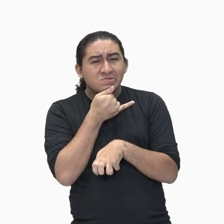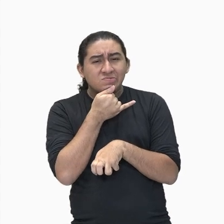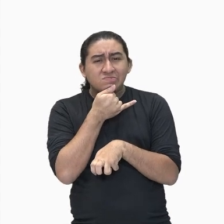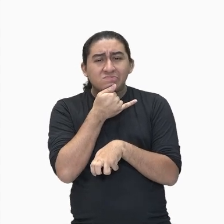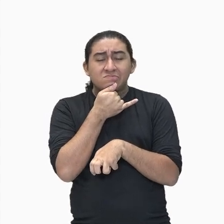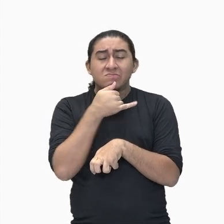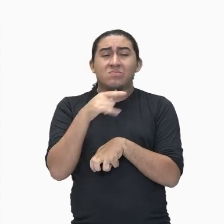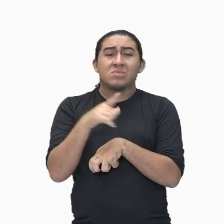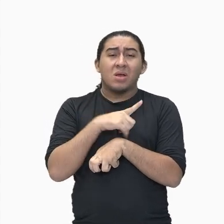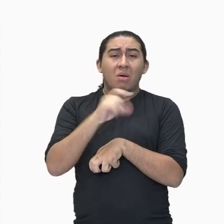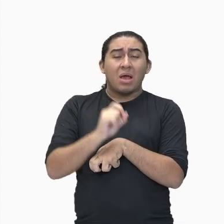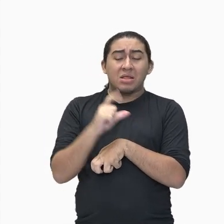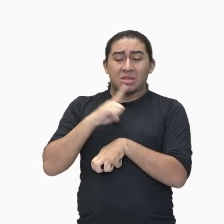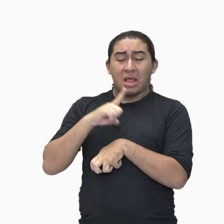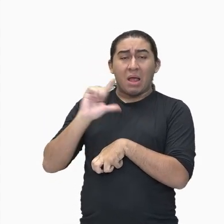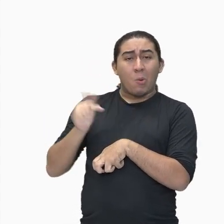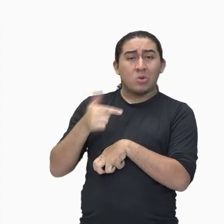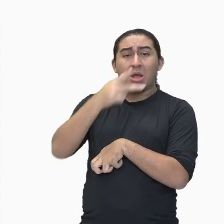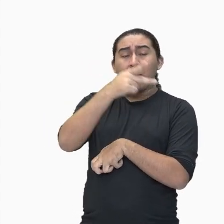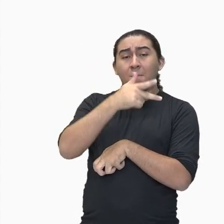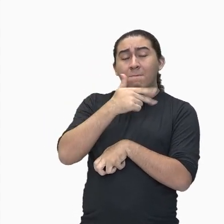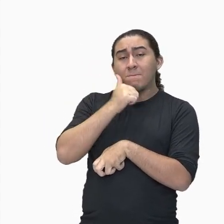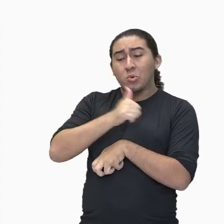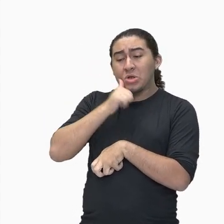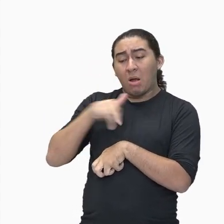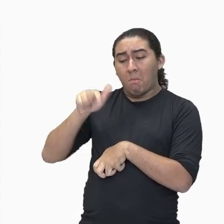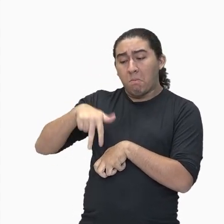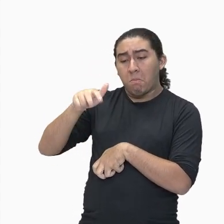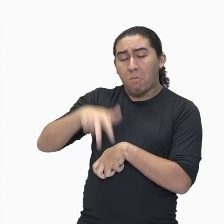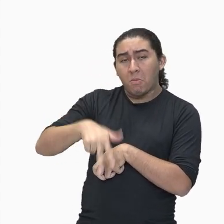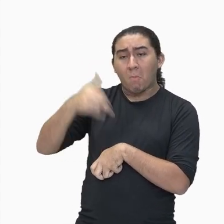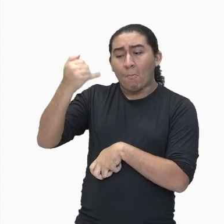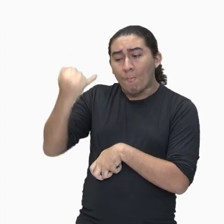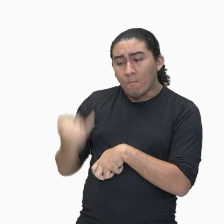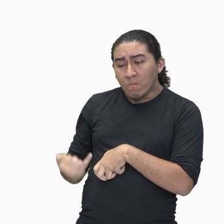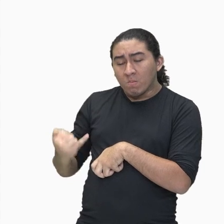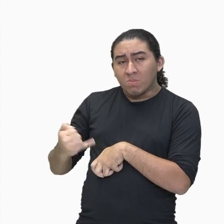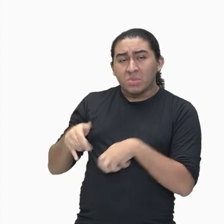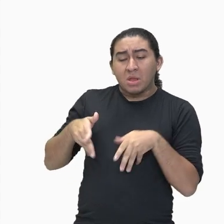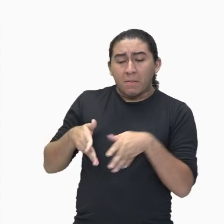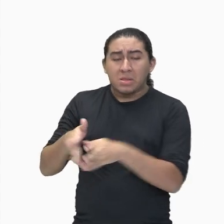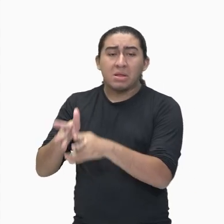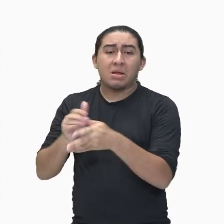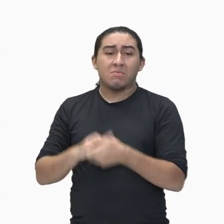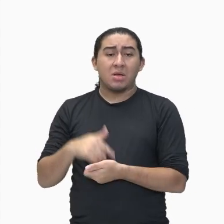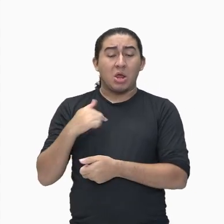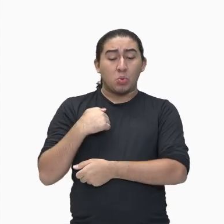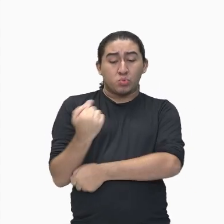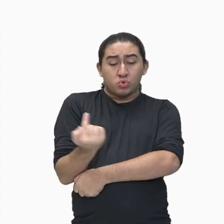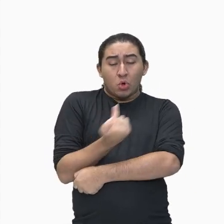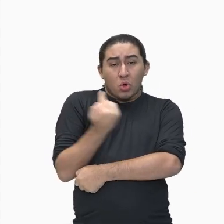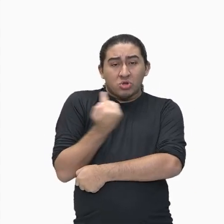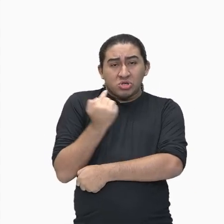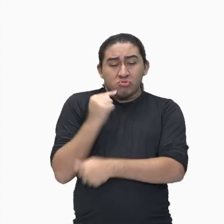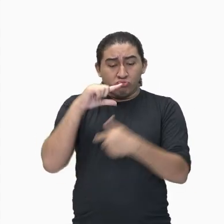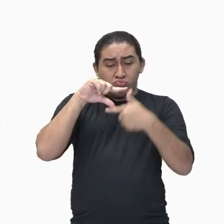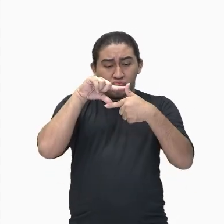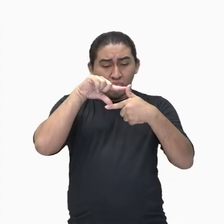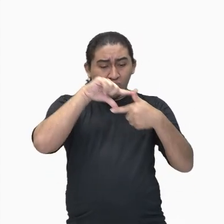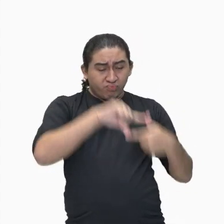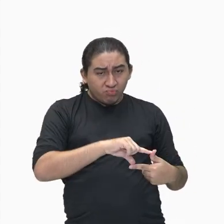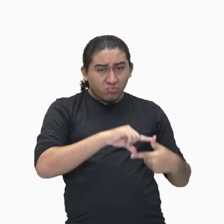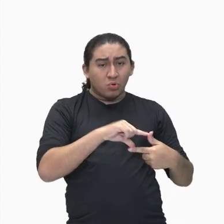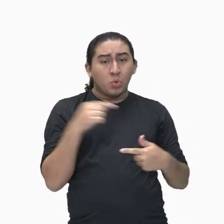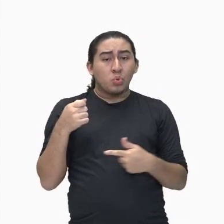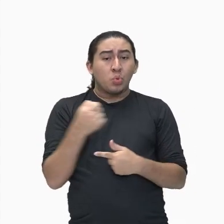top model magrela na passarela. Eu estava só, sozinho, mais solitário que um paulistano,